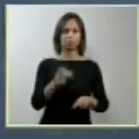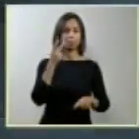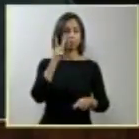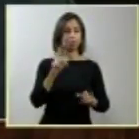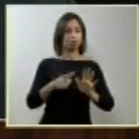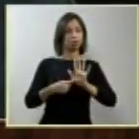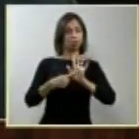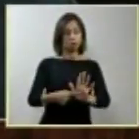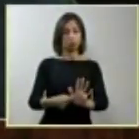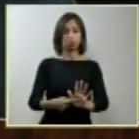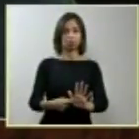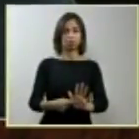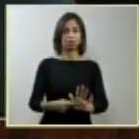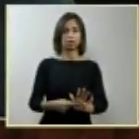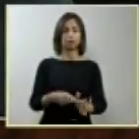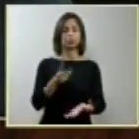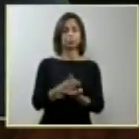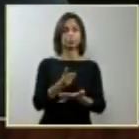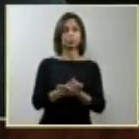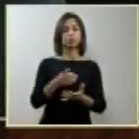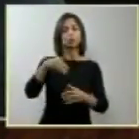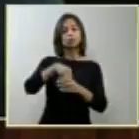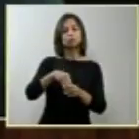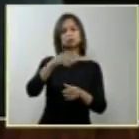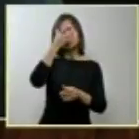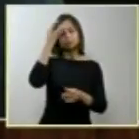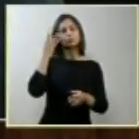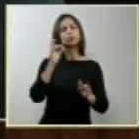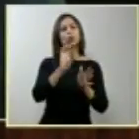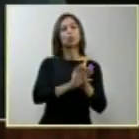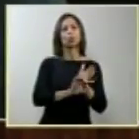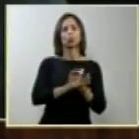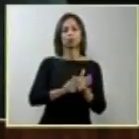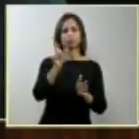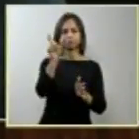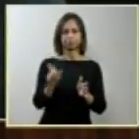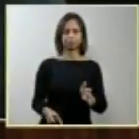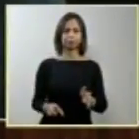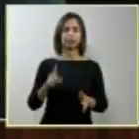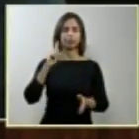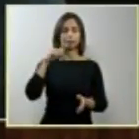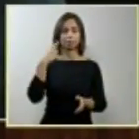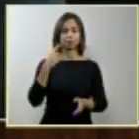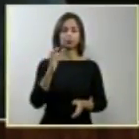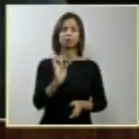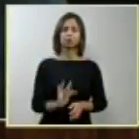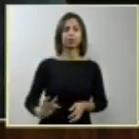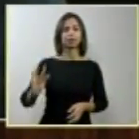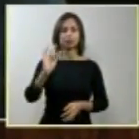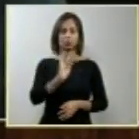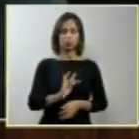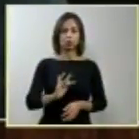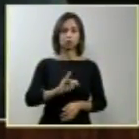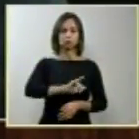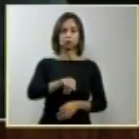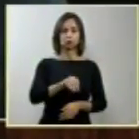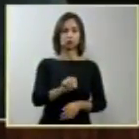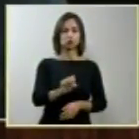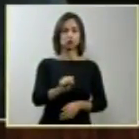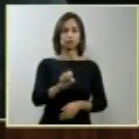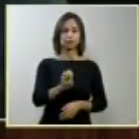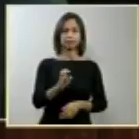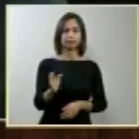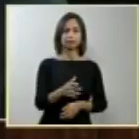revelarem esse mesmo currículo. O deputado federal José